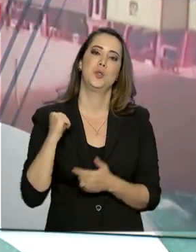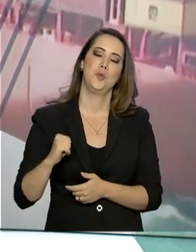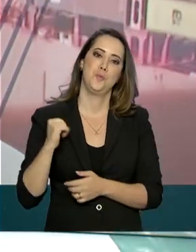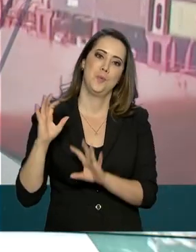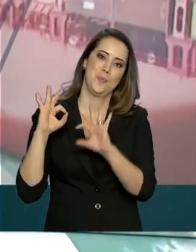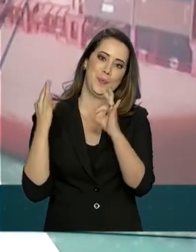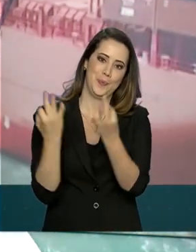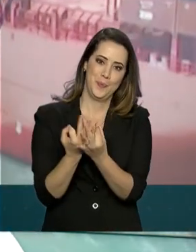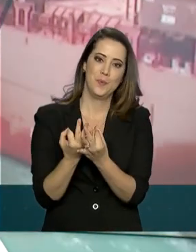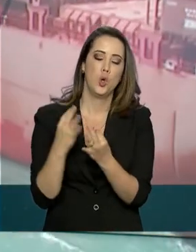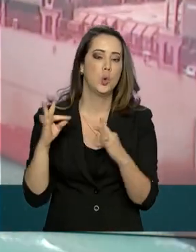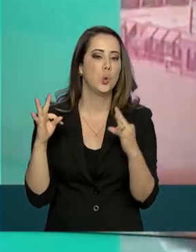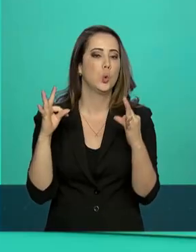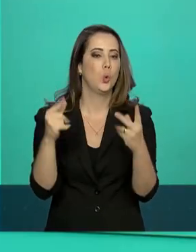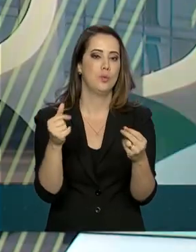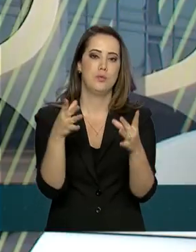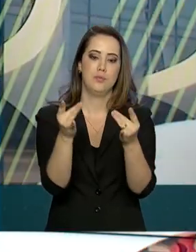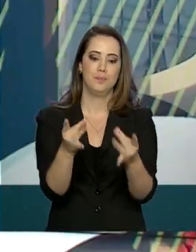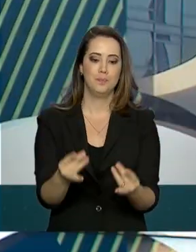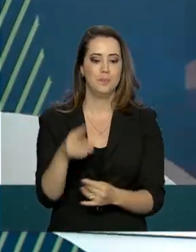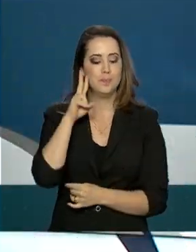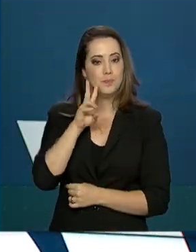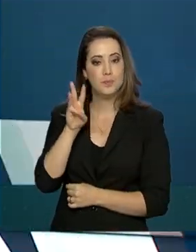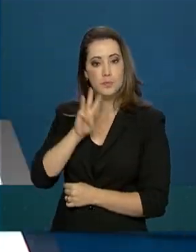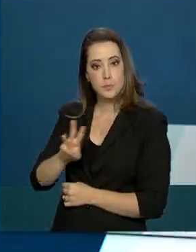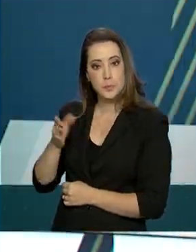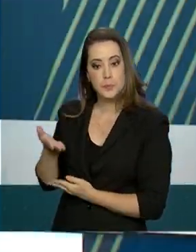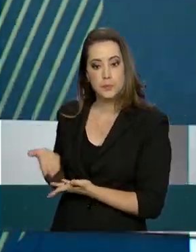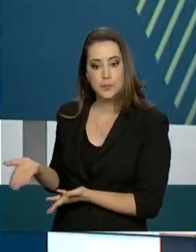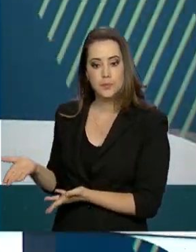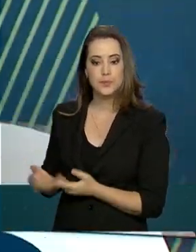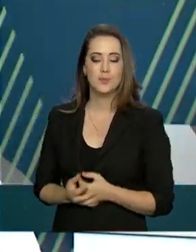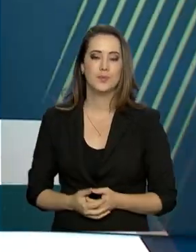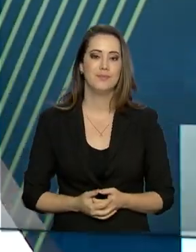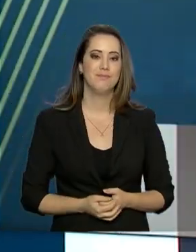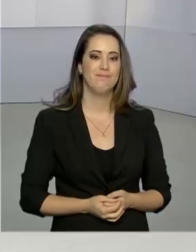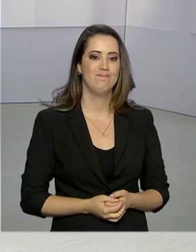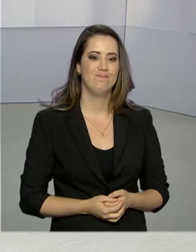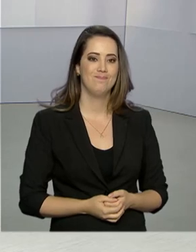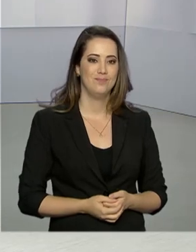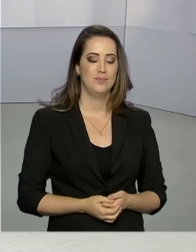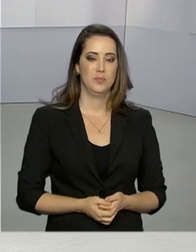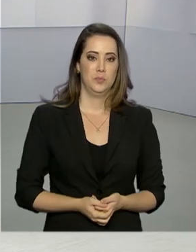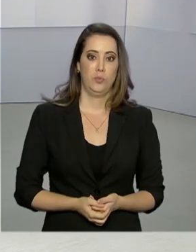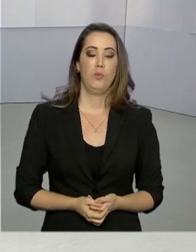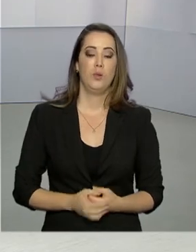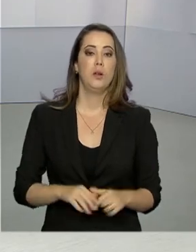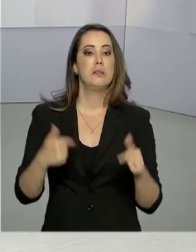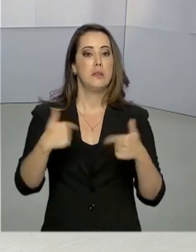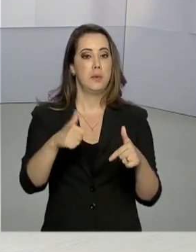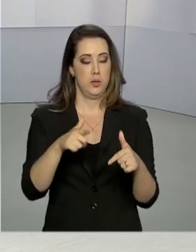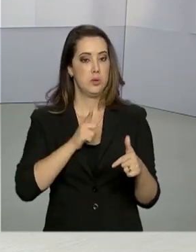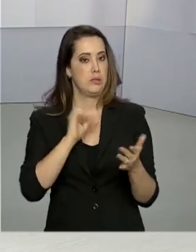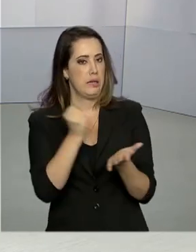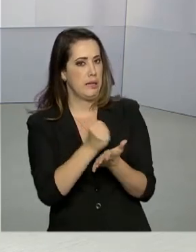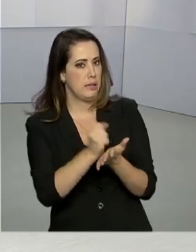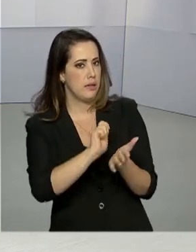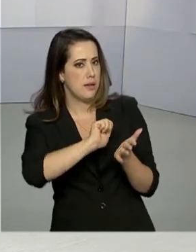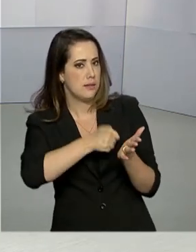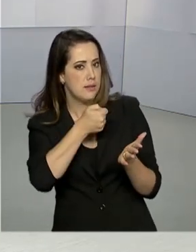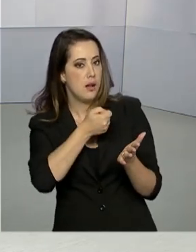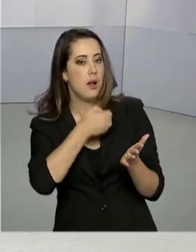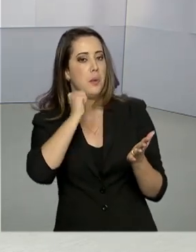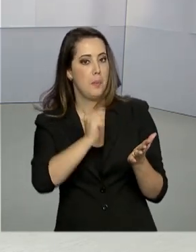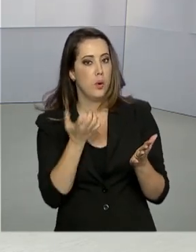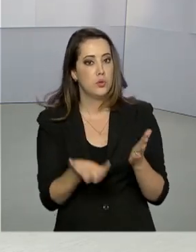Bolsa Família. Todos os detalhes estão no site do Ministério da Cidadania. Trabalhadores com carteira assinada já podem